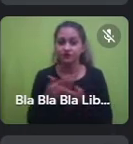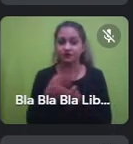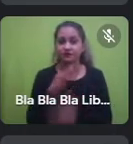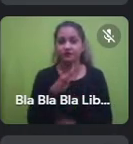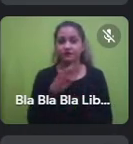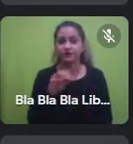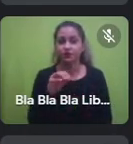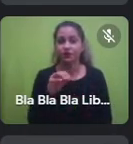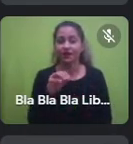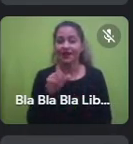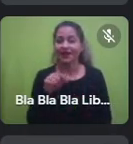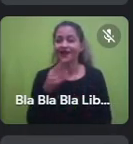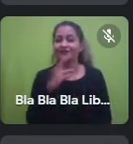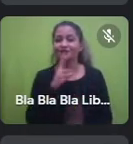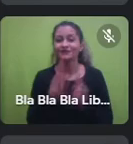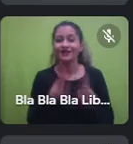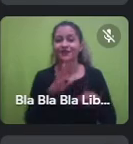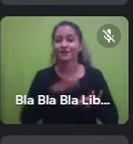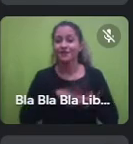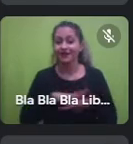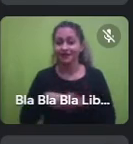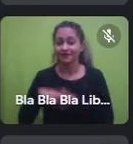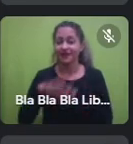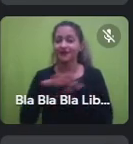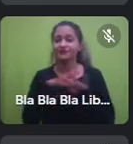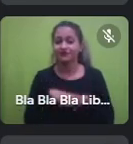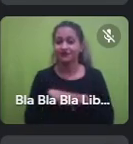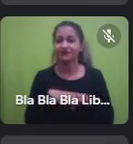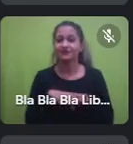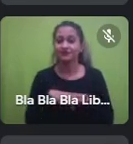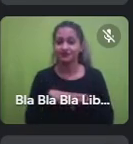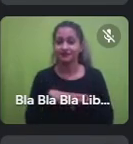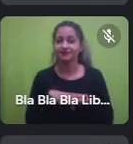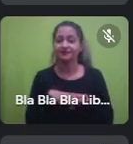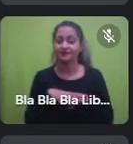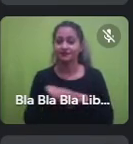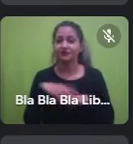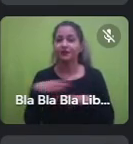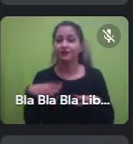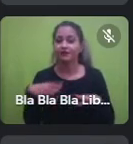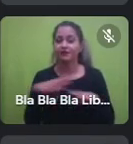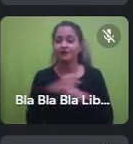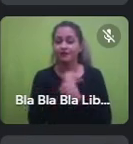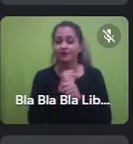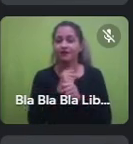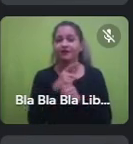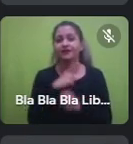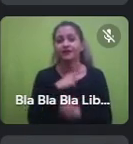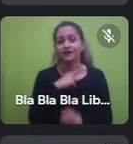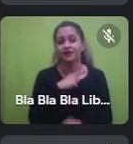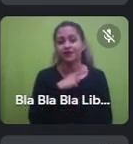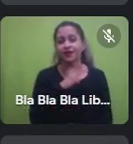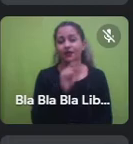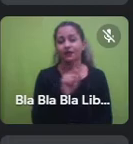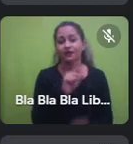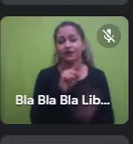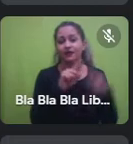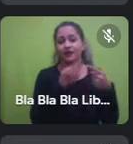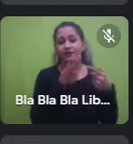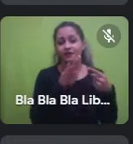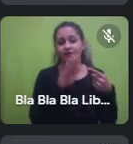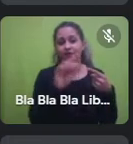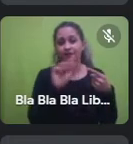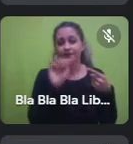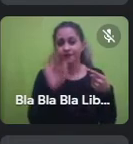de matemática, tá, pessoal? É quando eu vou fazer o fator de bioacumulação, onde eu tenho o bioaccumulation factor, né, que é